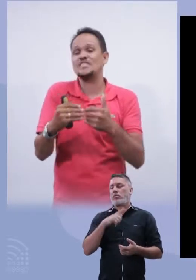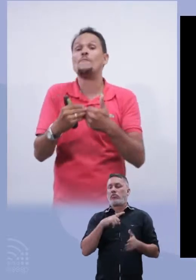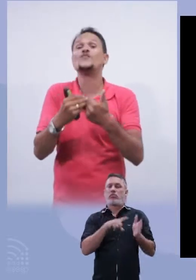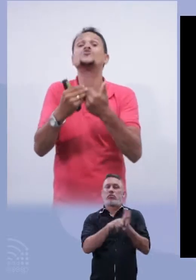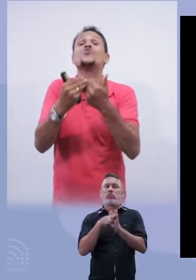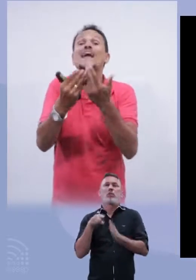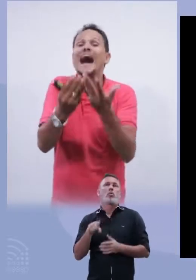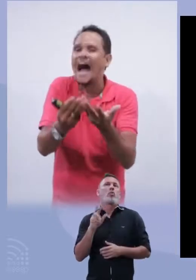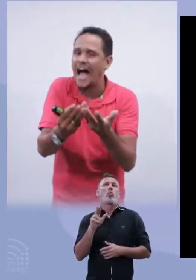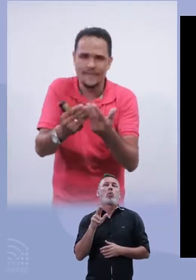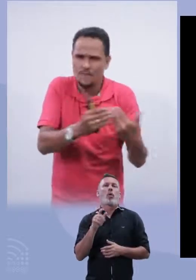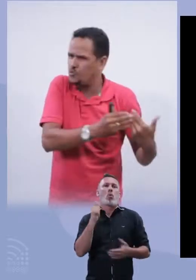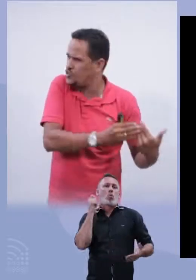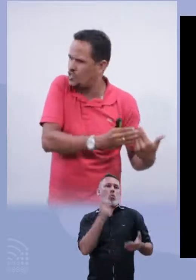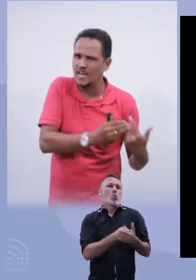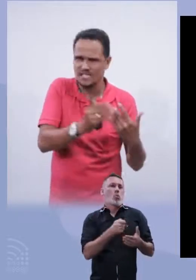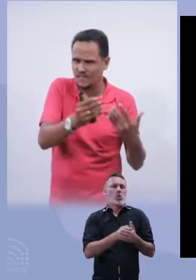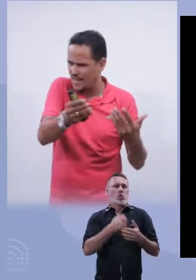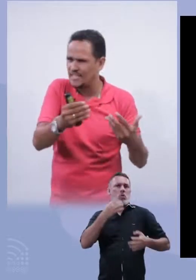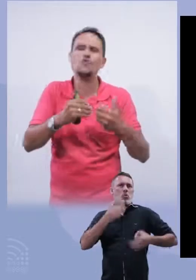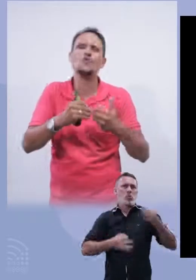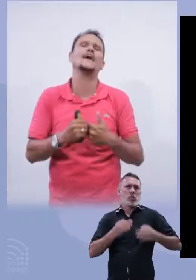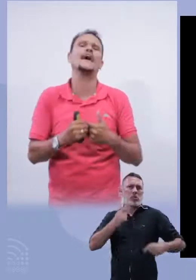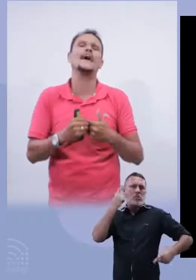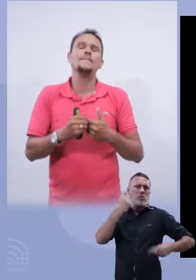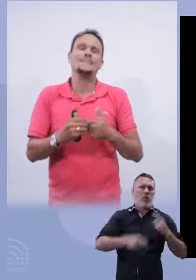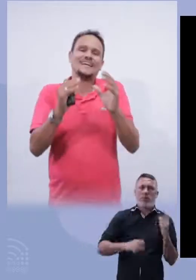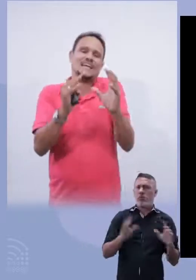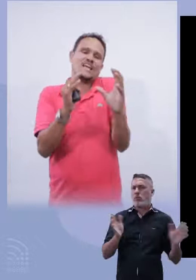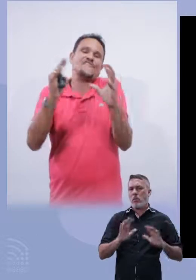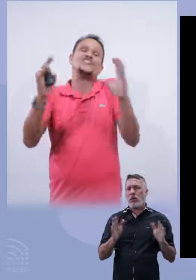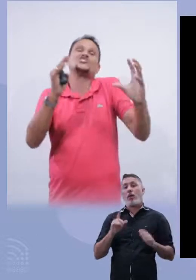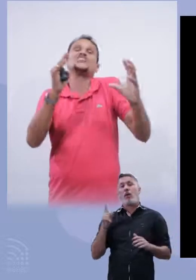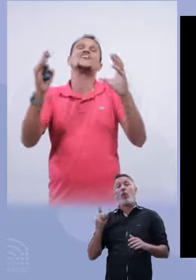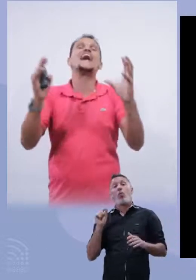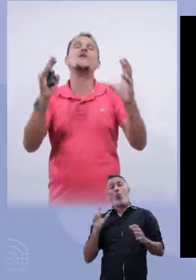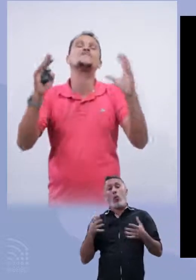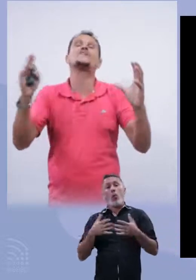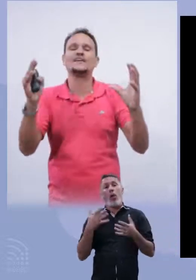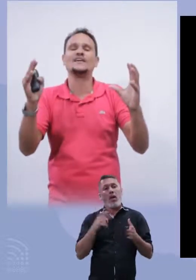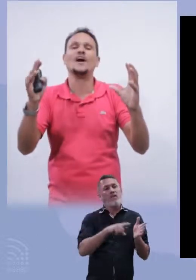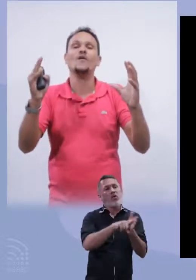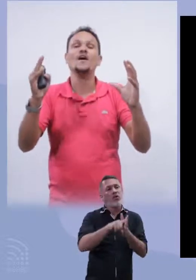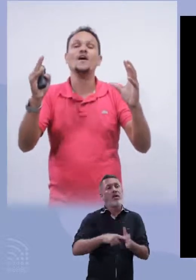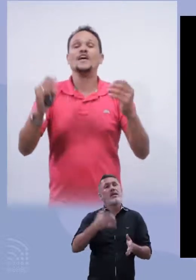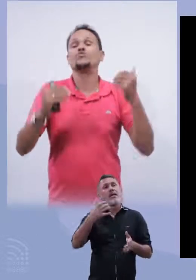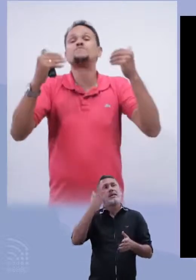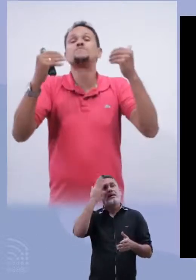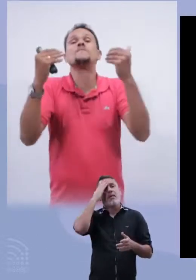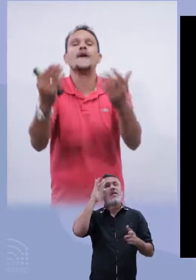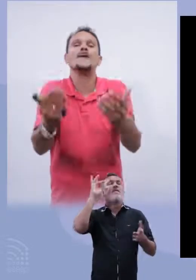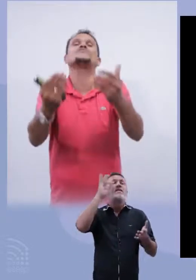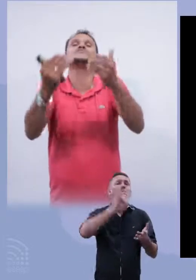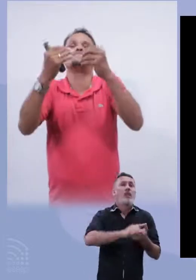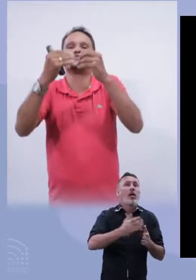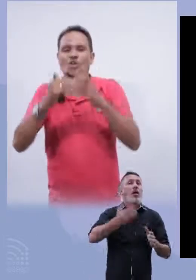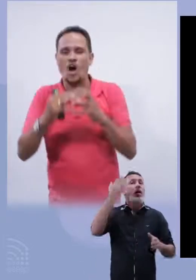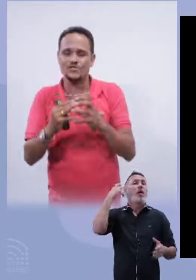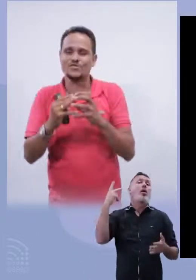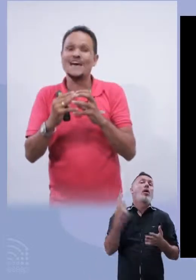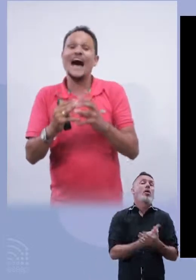não apareceu para julgar, nem podia, você vai entender por quê, mas ela queria investigar o que aconteceu. E um dos